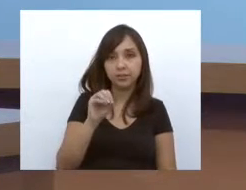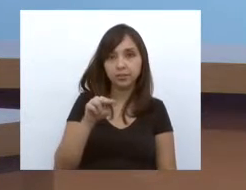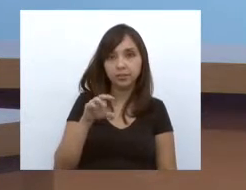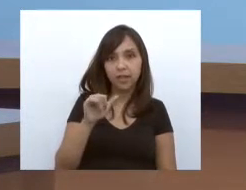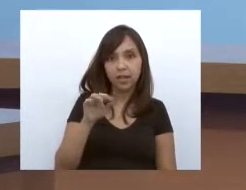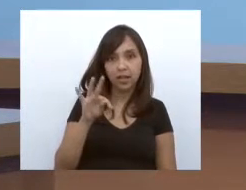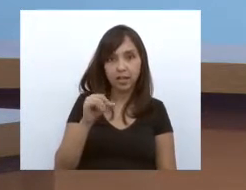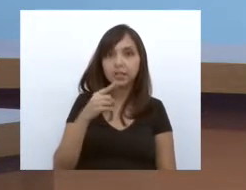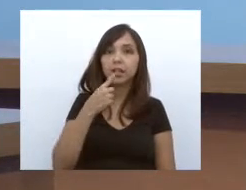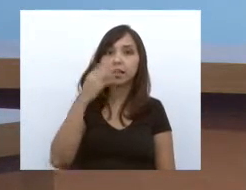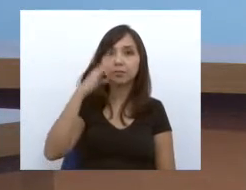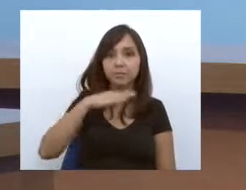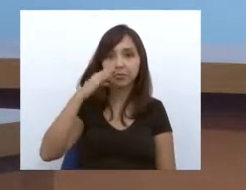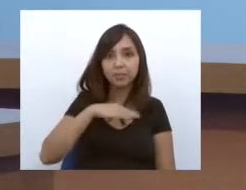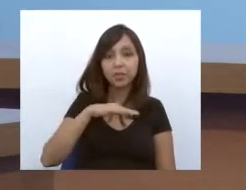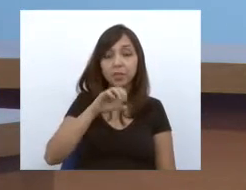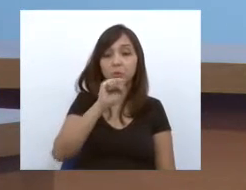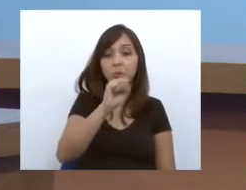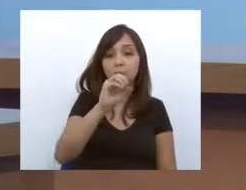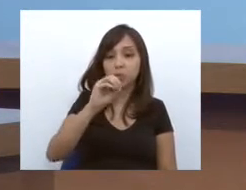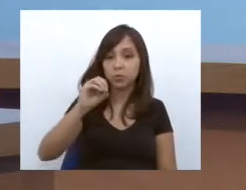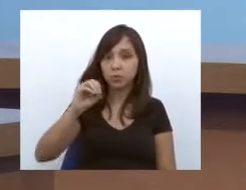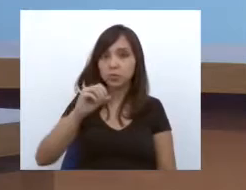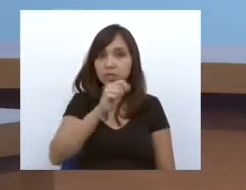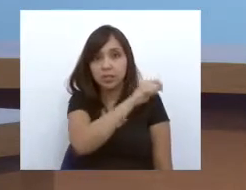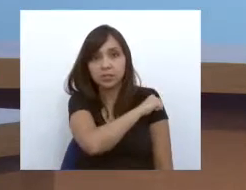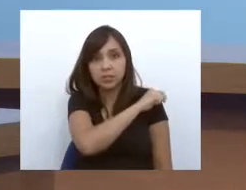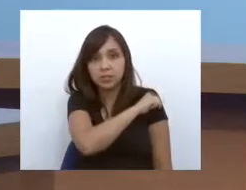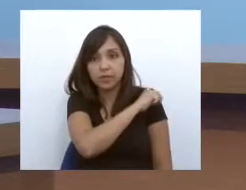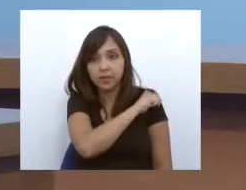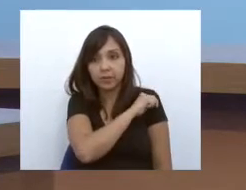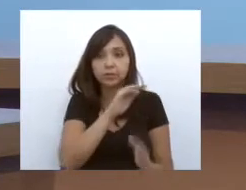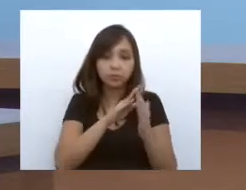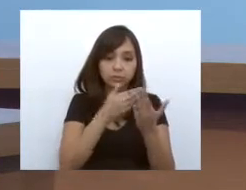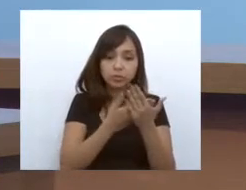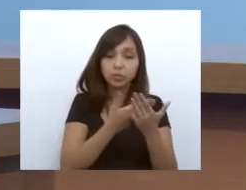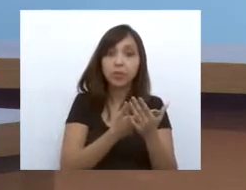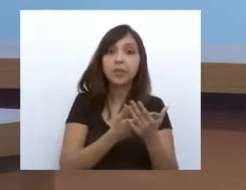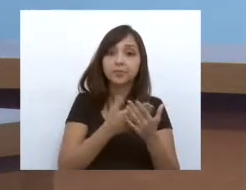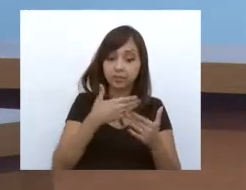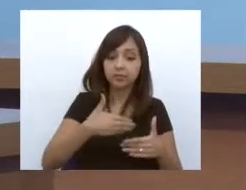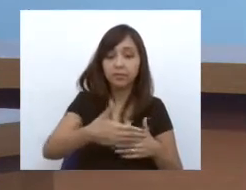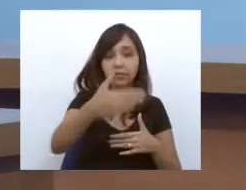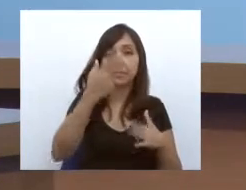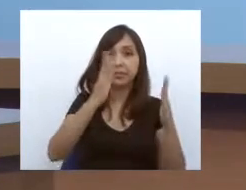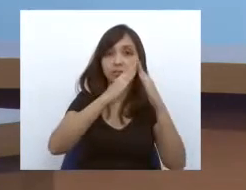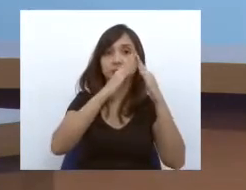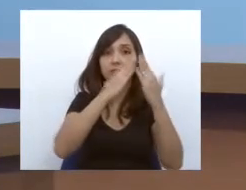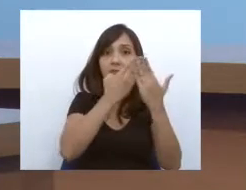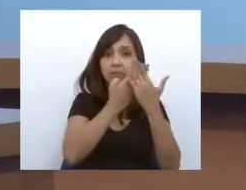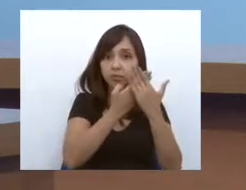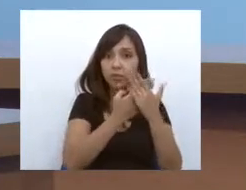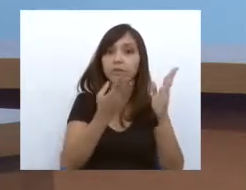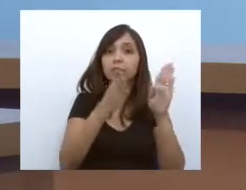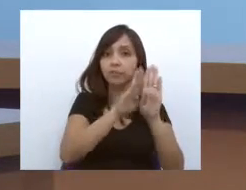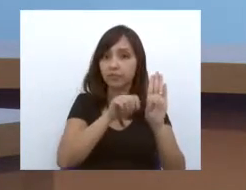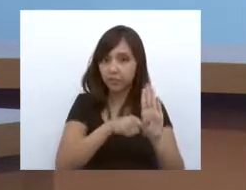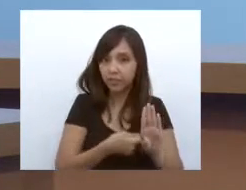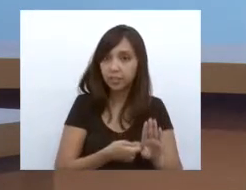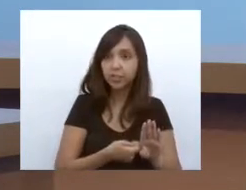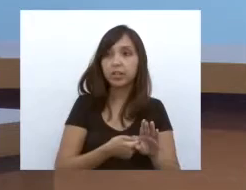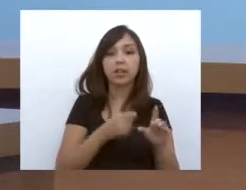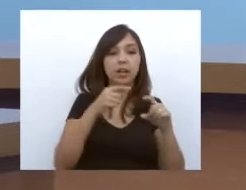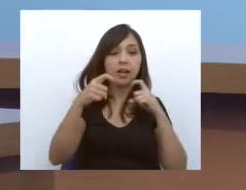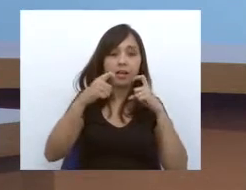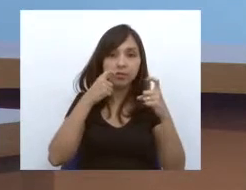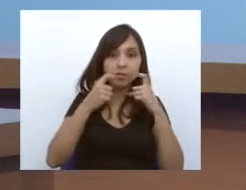dos Pimentas, tem 800 alunos estudando lá. Está prevista para ser fechada. Foi feita uma reunião na porta